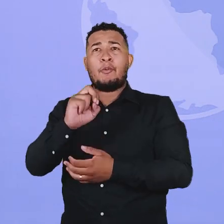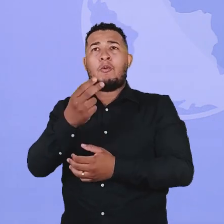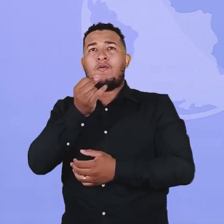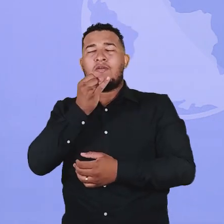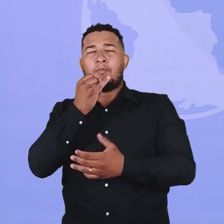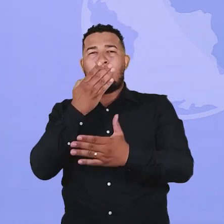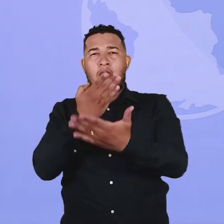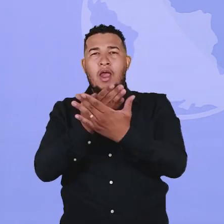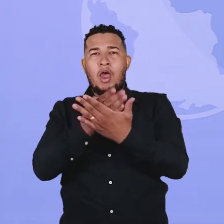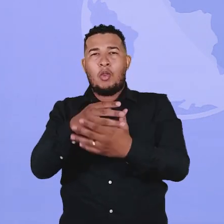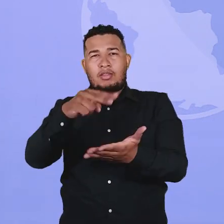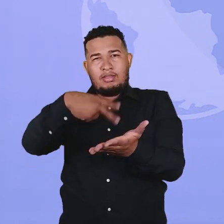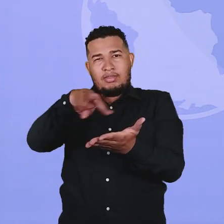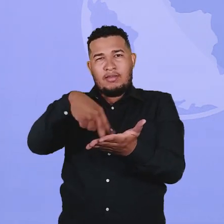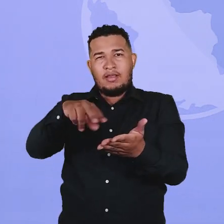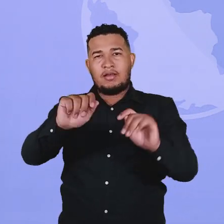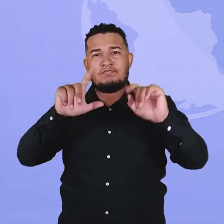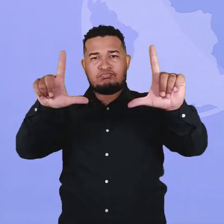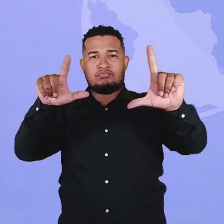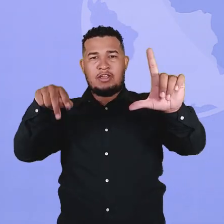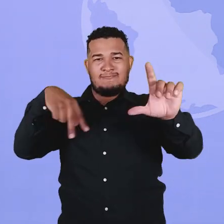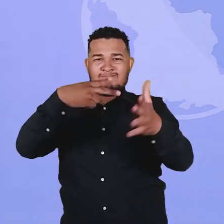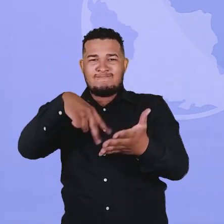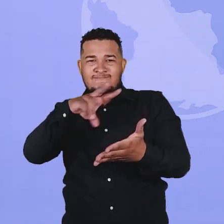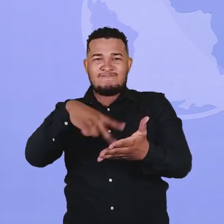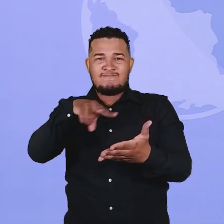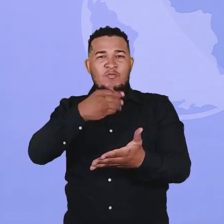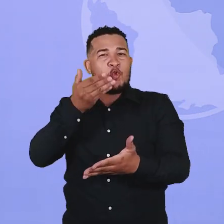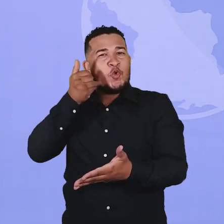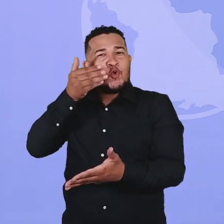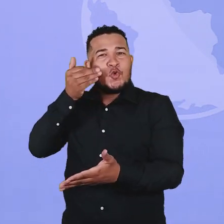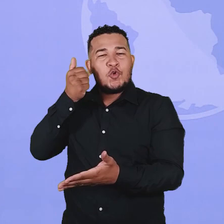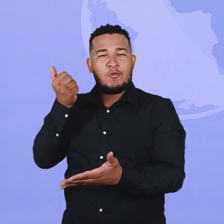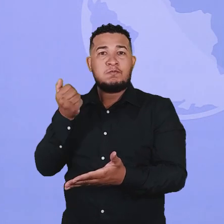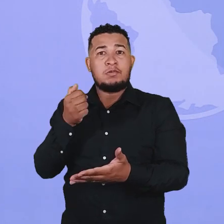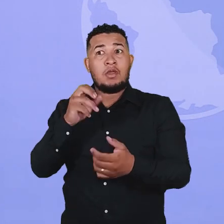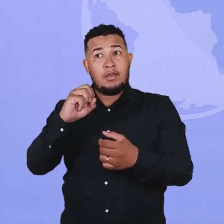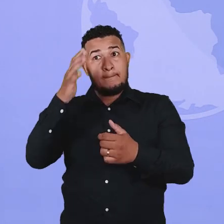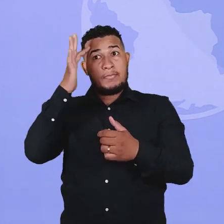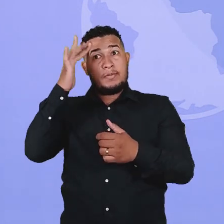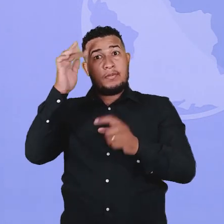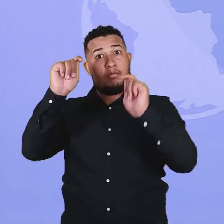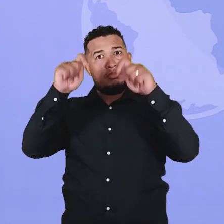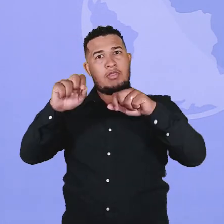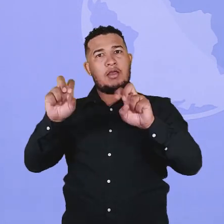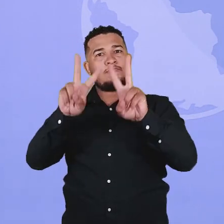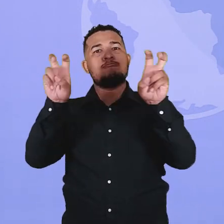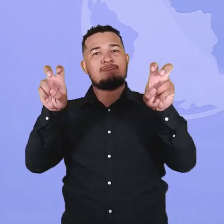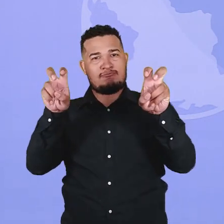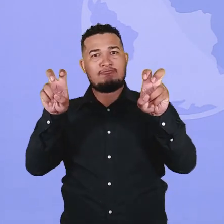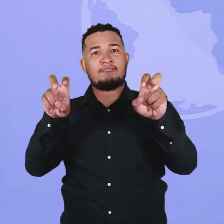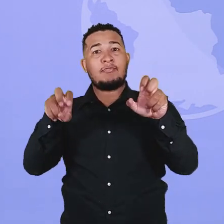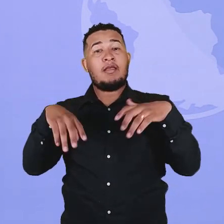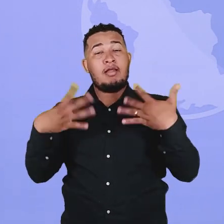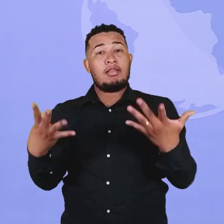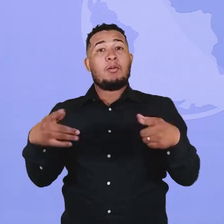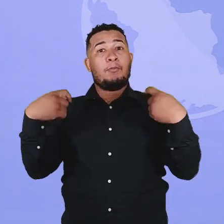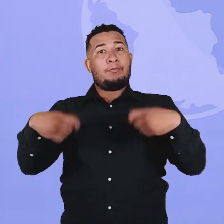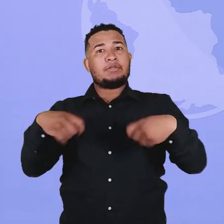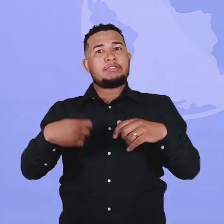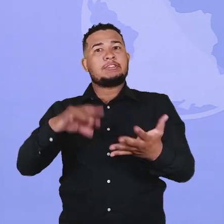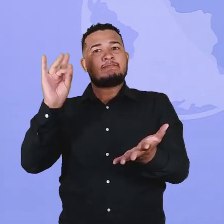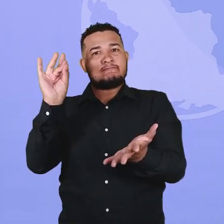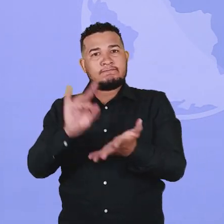pegar alguma aula de dança, algo que você pode se movimentar dentro da sua casa, você já começa a pensar acerca disso. Então